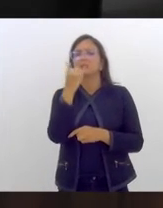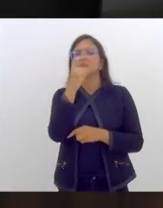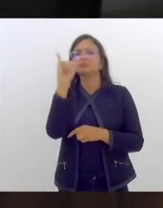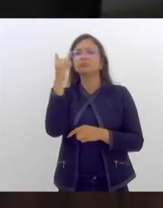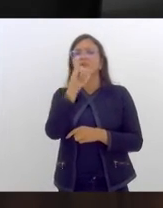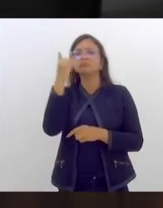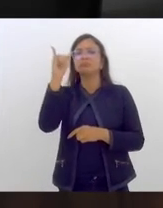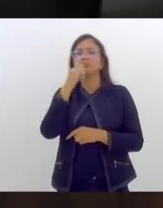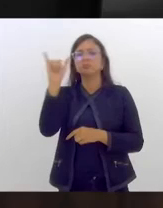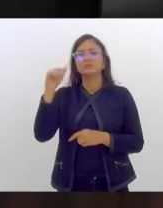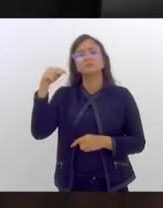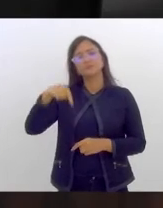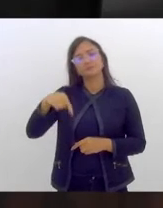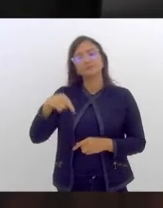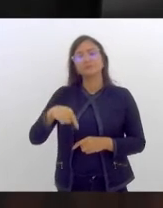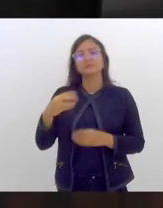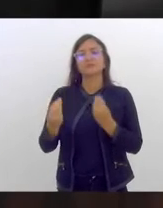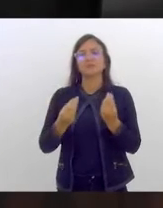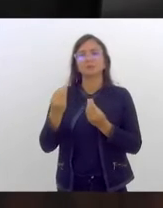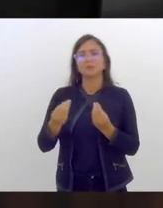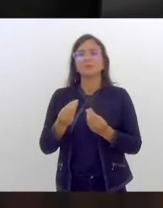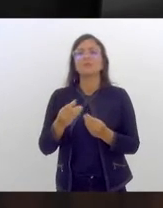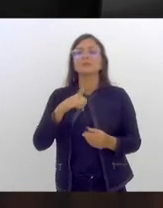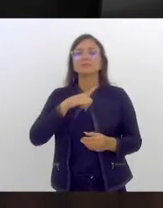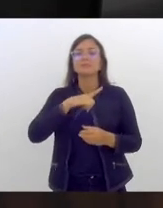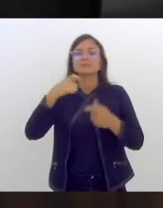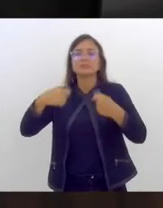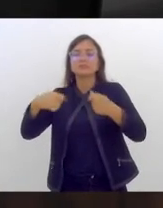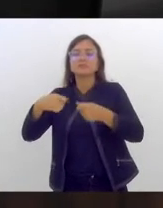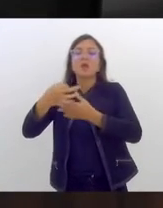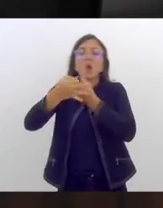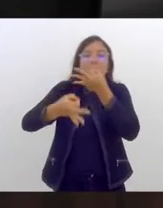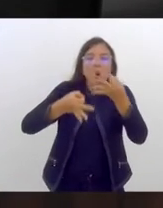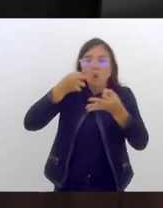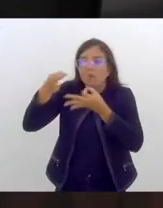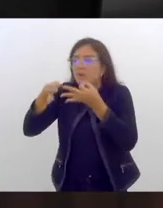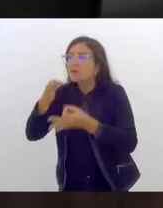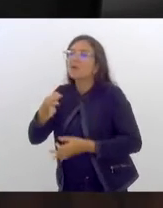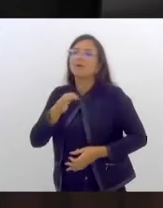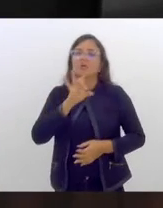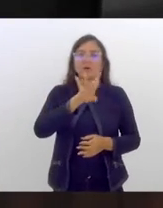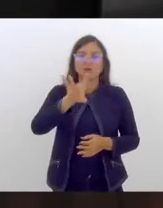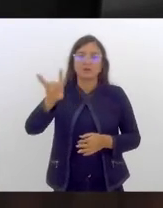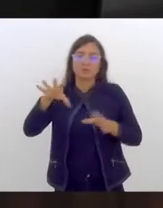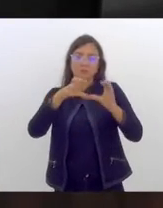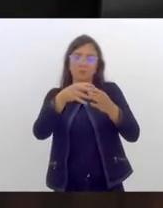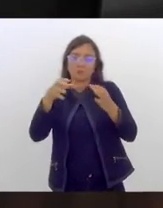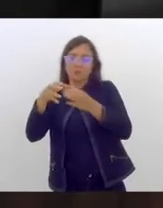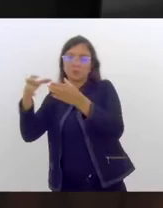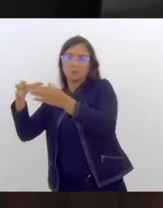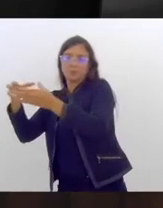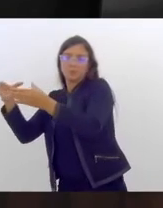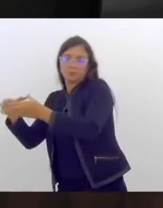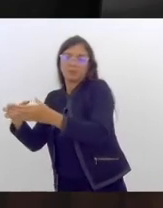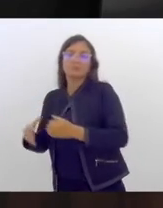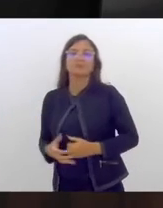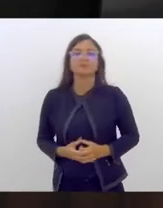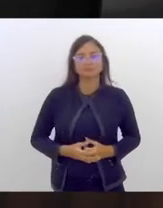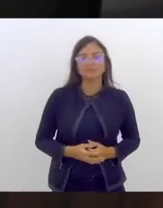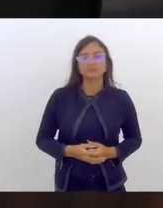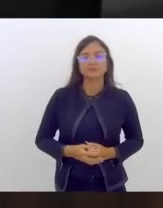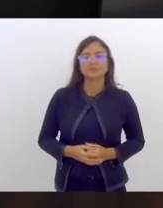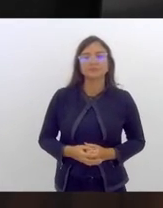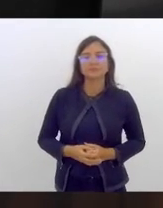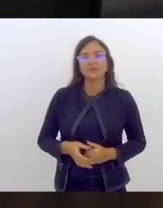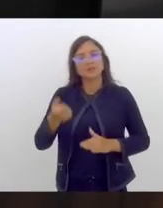providências pendente de Paris das comissões de construção Justiça Minas energia Defesa do Consumidor economia indústria comércio